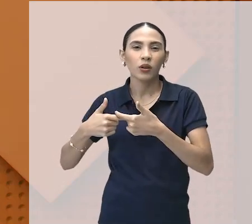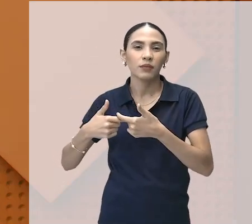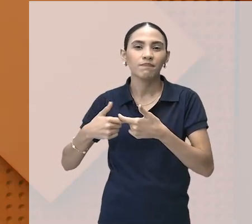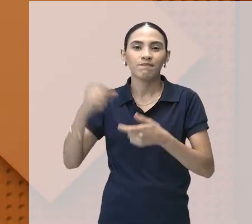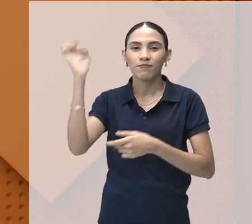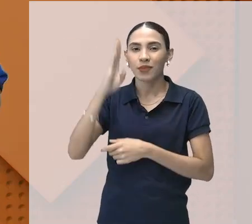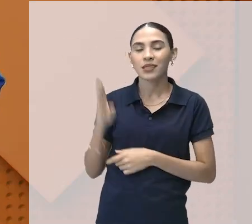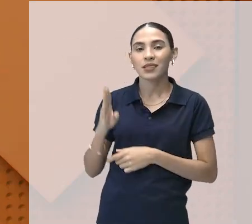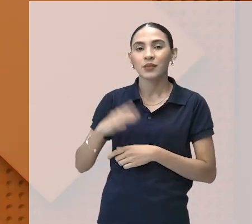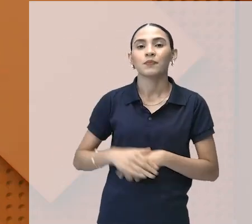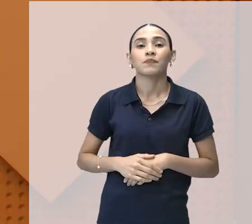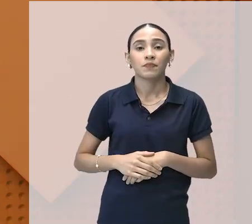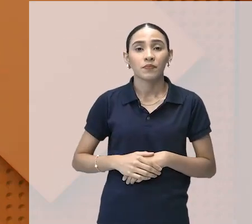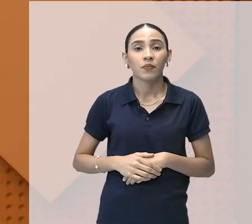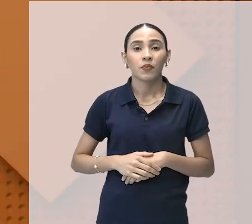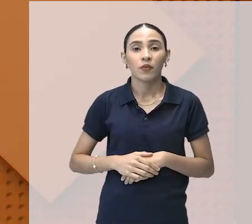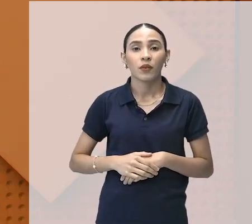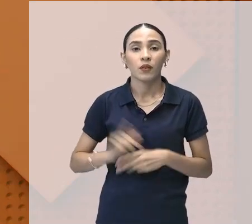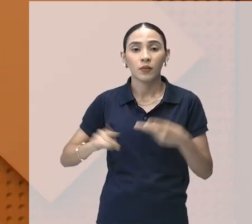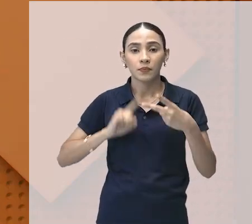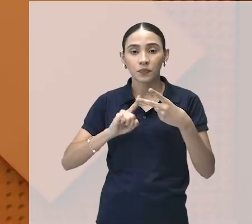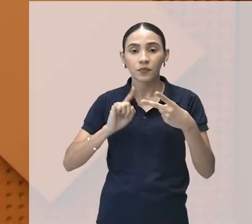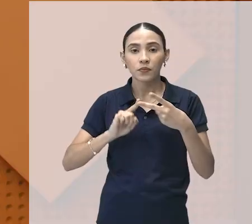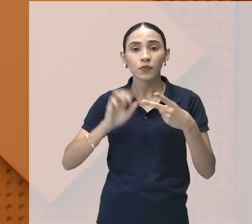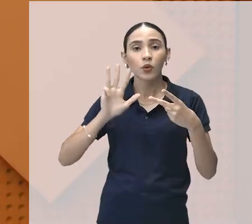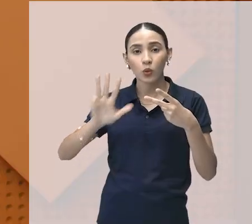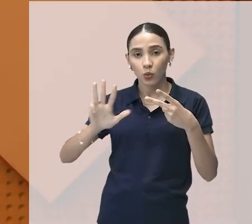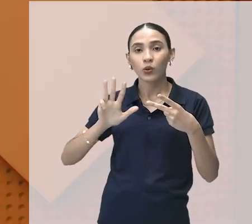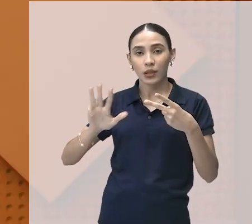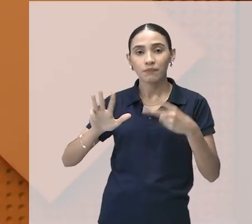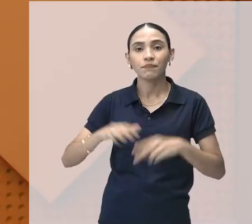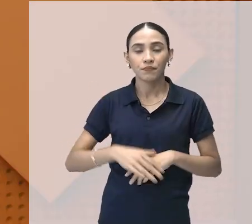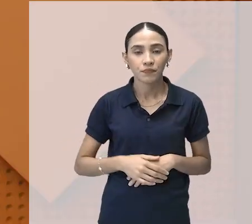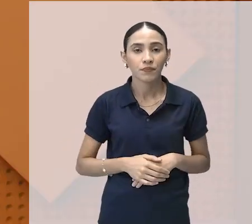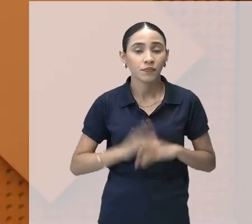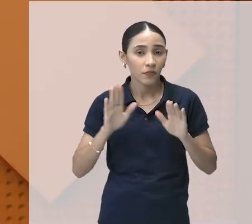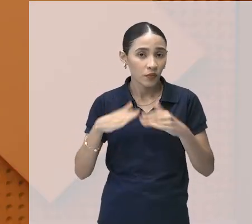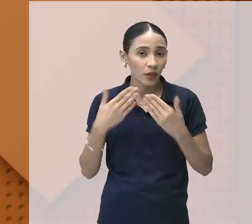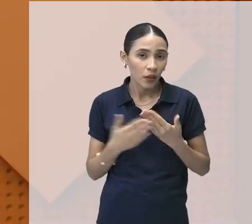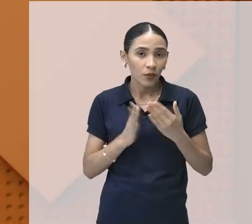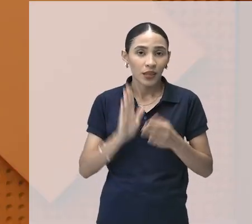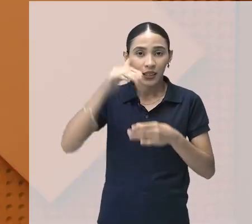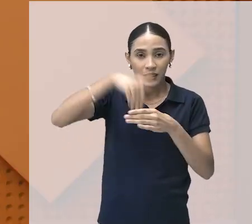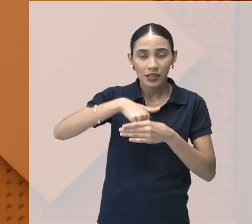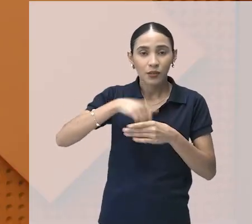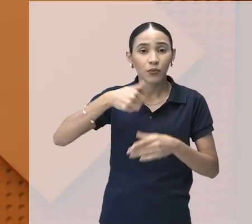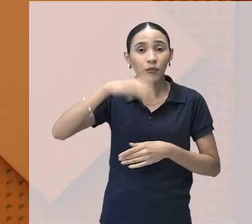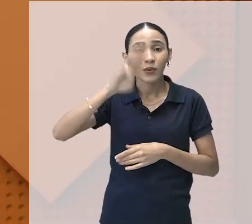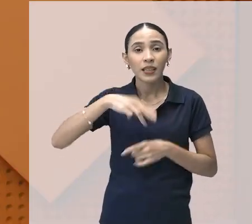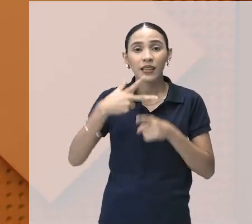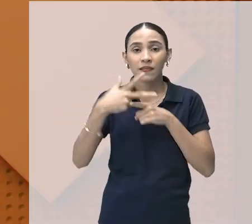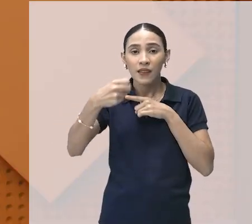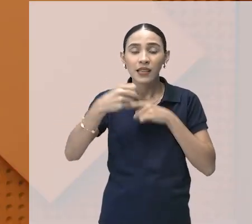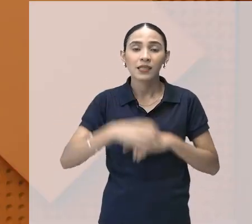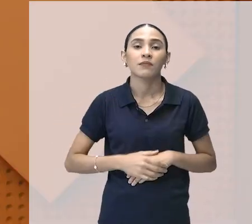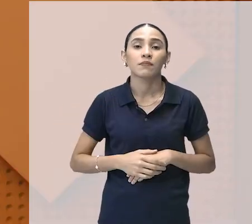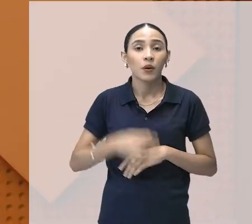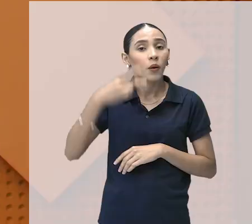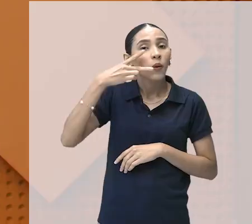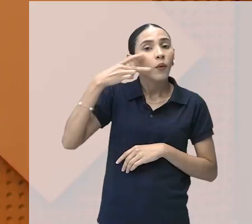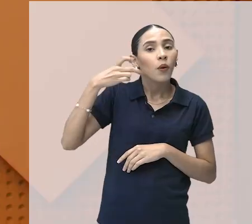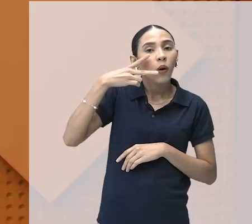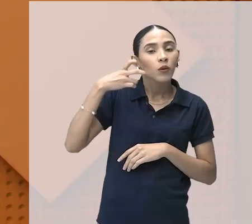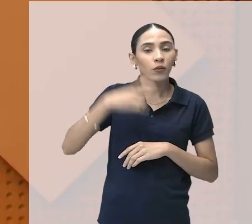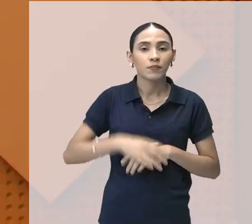do Brasil, que era com Luiz Inácio Lula da Silva. Então, nessas eleições, quem vence é justamente Collor